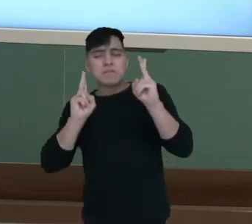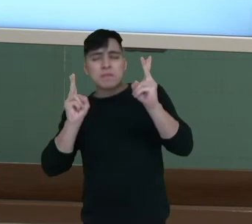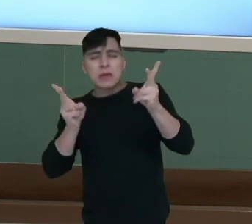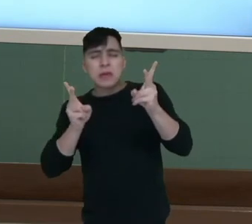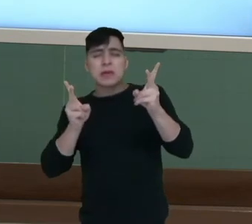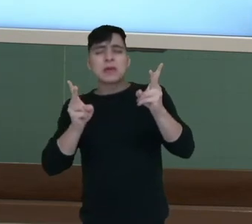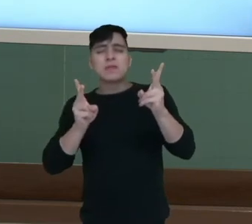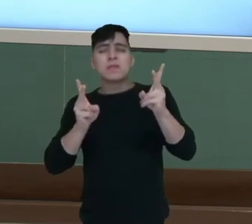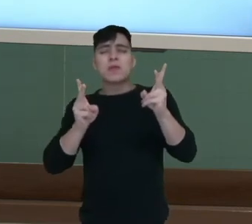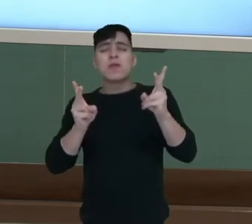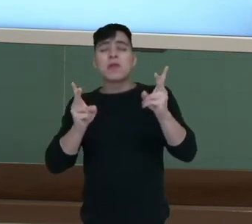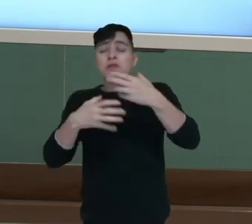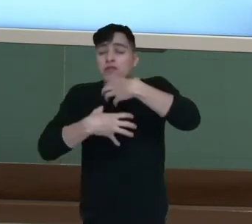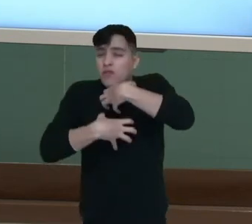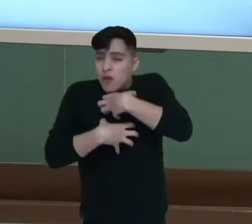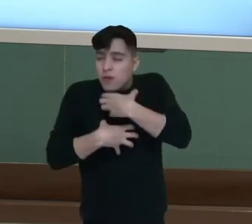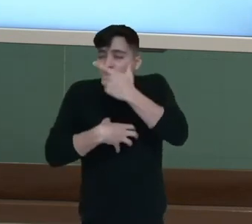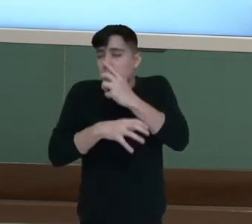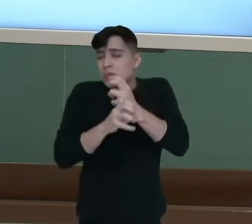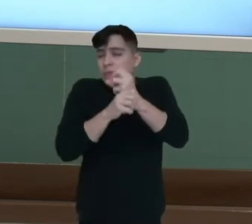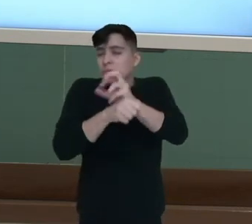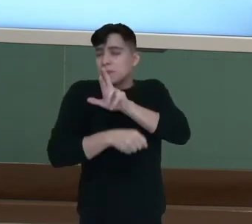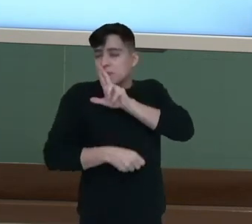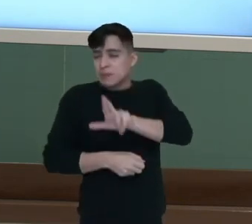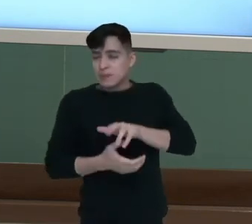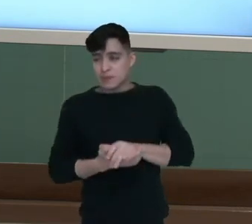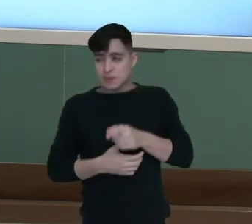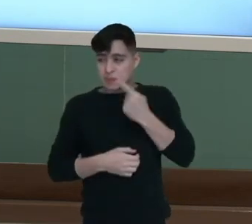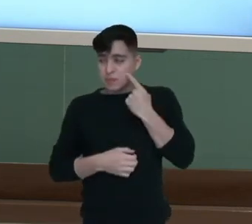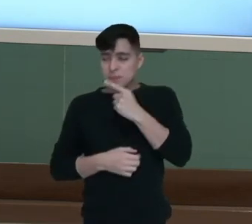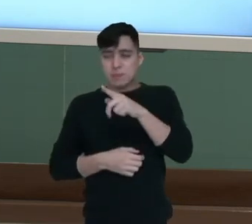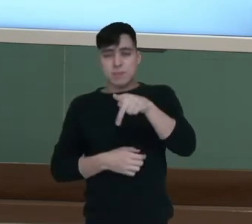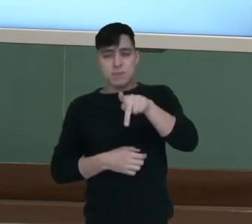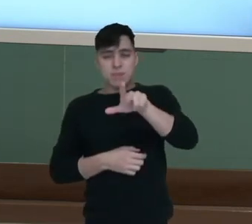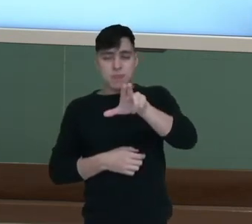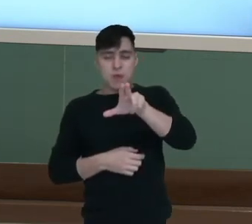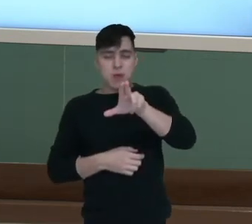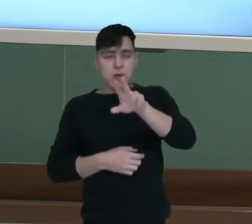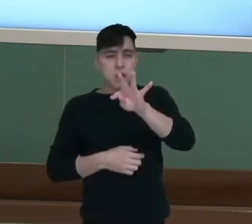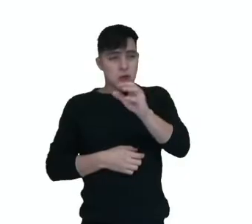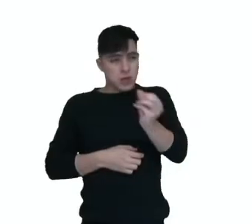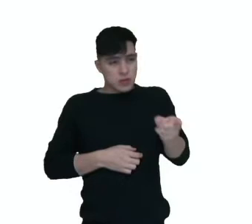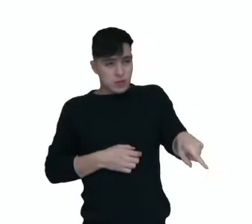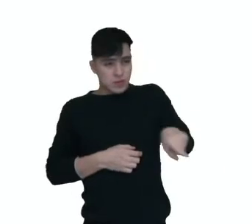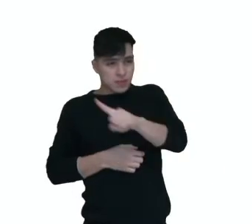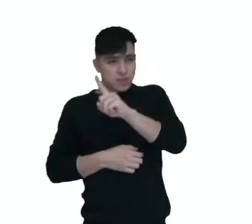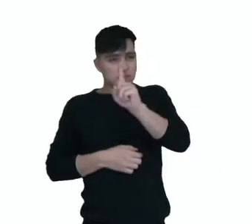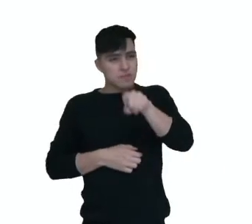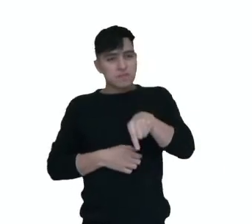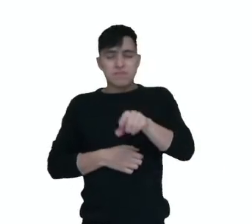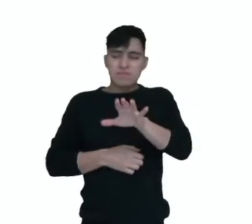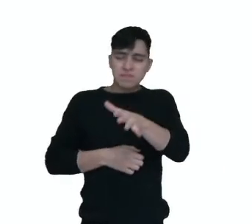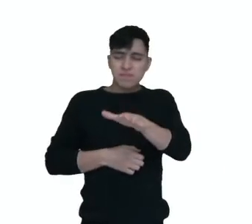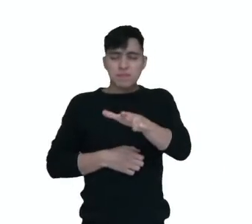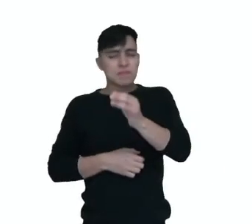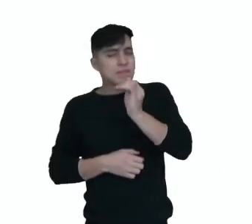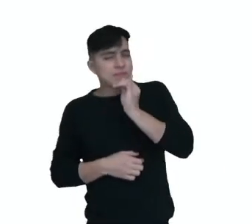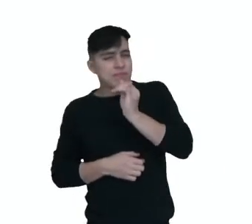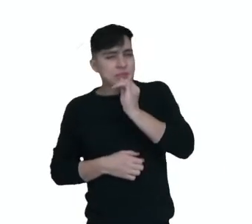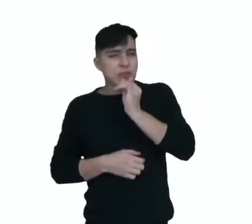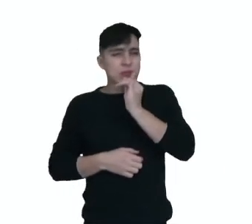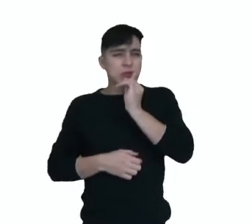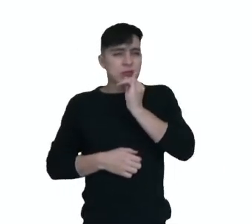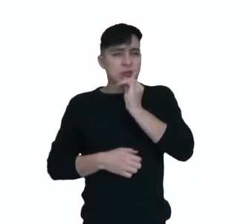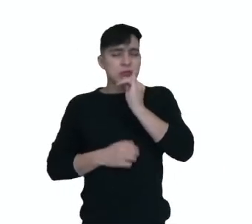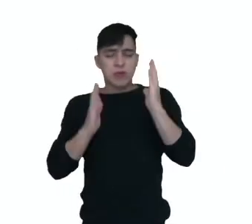Aqui você tem, por exemplo, Plutão. Plutão, né? Ele teria, por exemplo, nessa questão aqui,